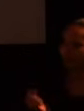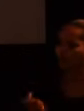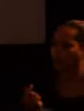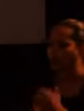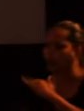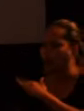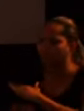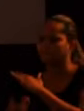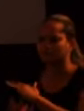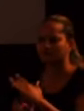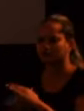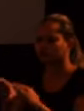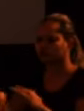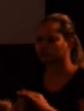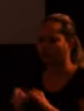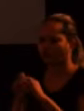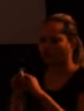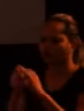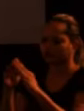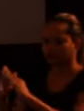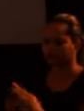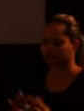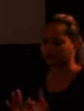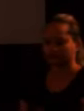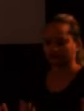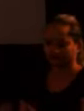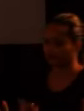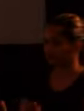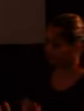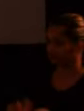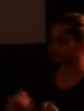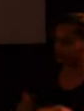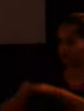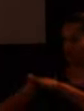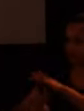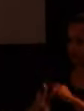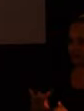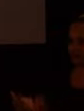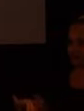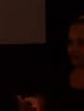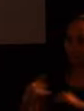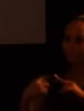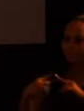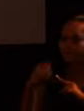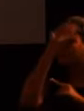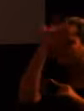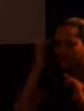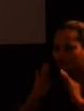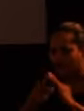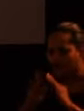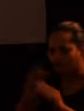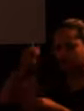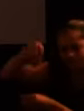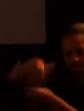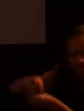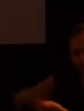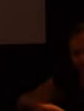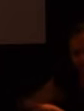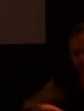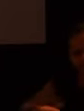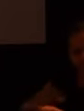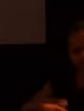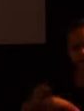tá certo? Para justamente fomentar que pessoas possam morar próximo